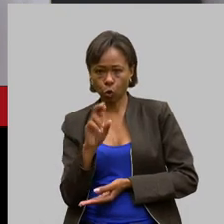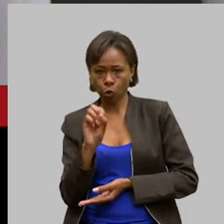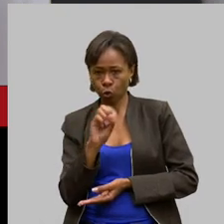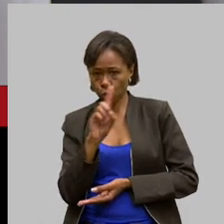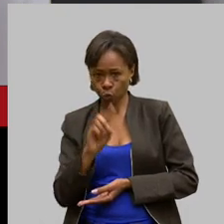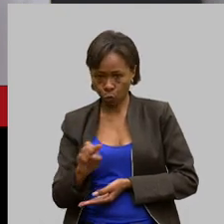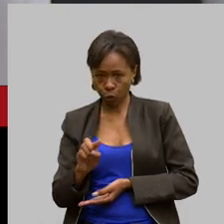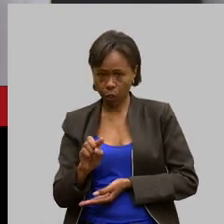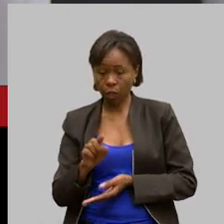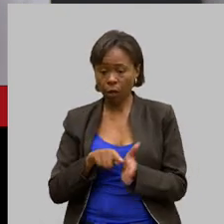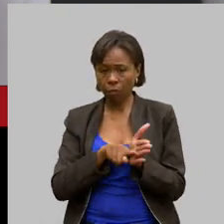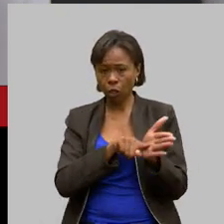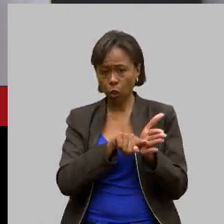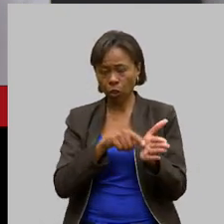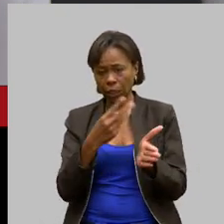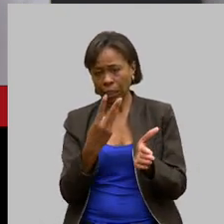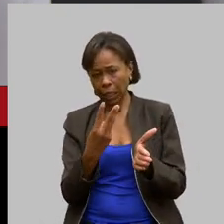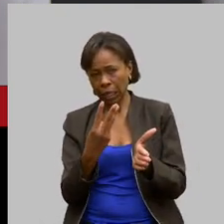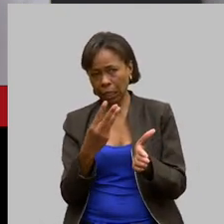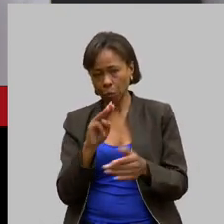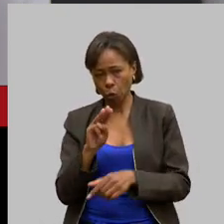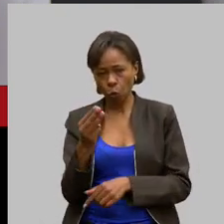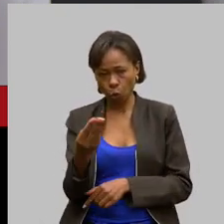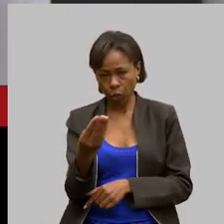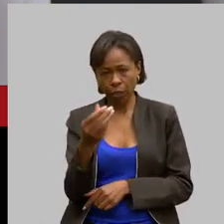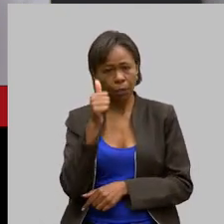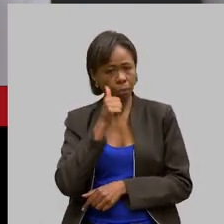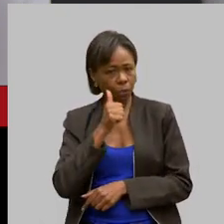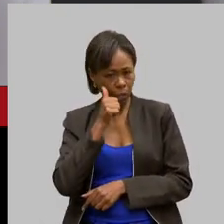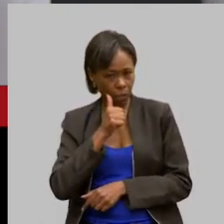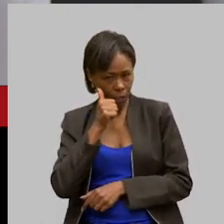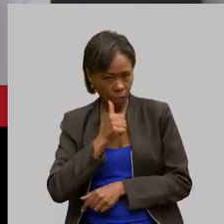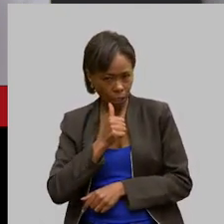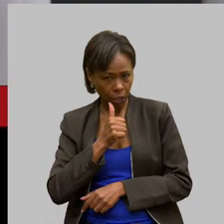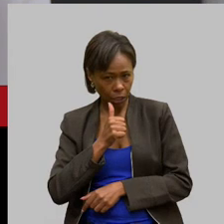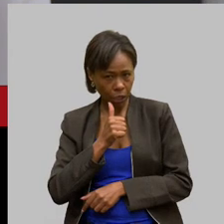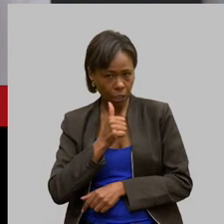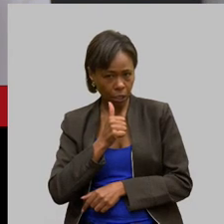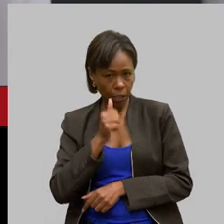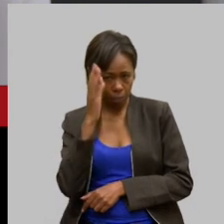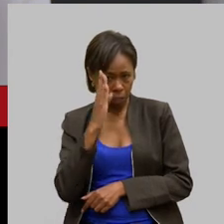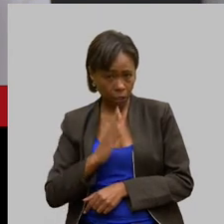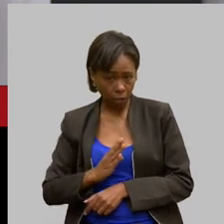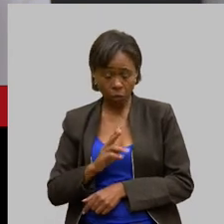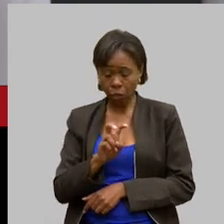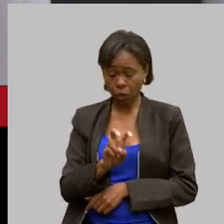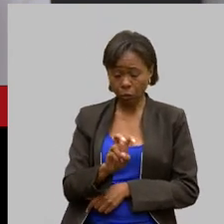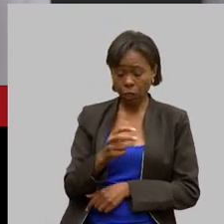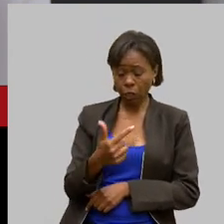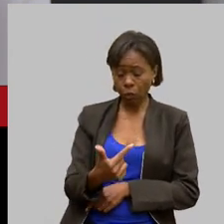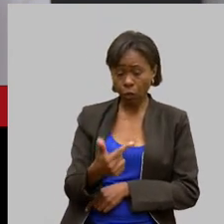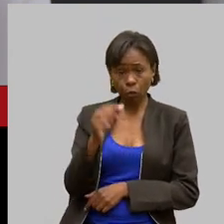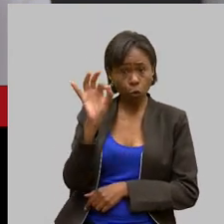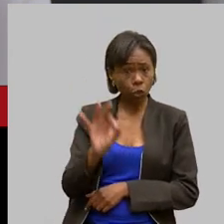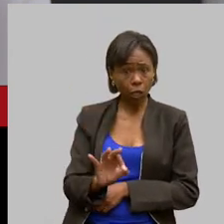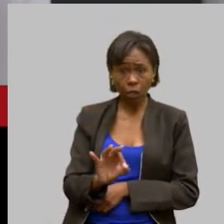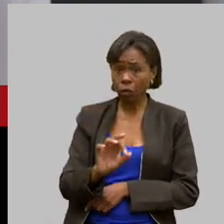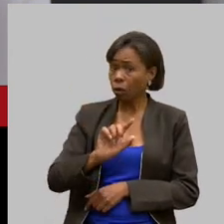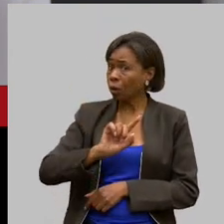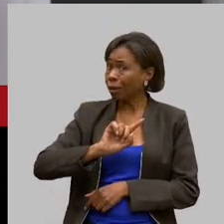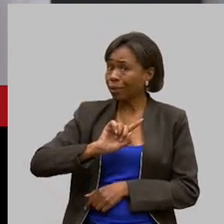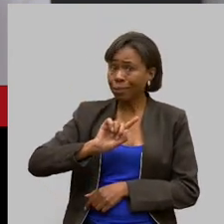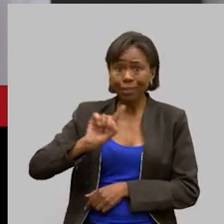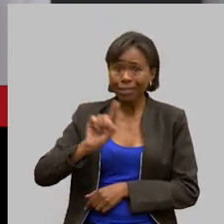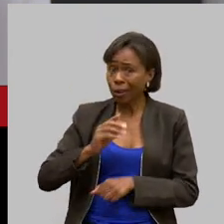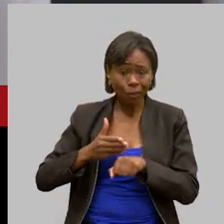brasileiras resultado 52% delas não fazem o pré-natal não fazem o